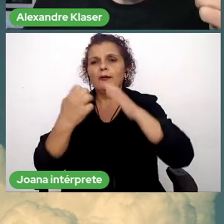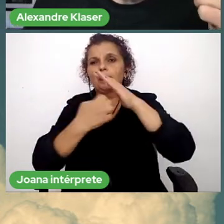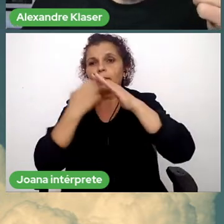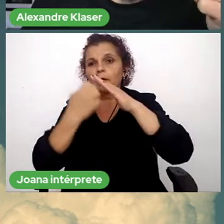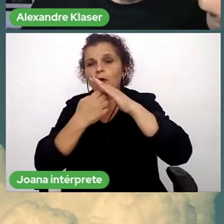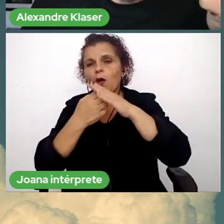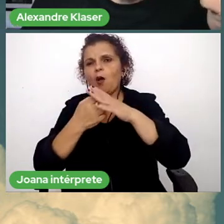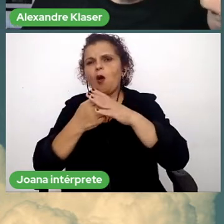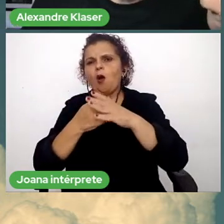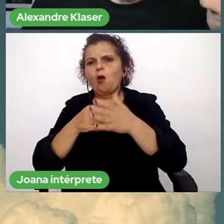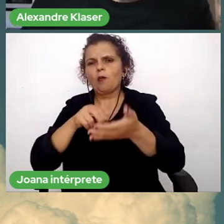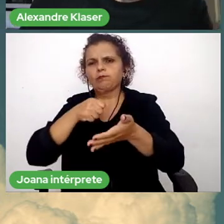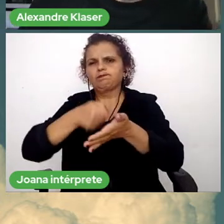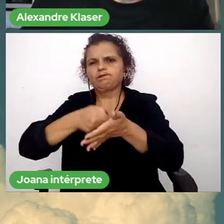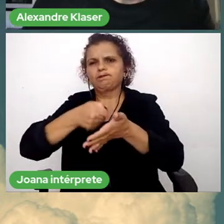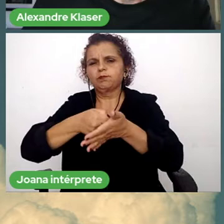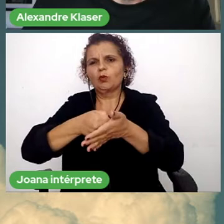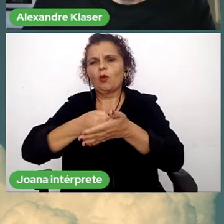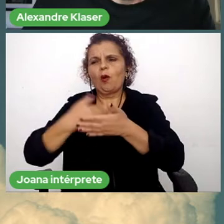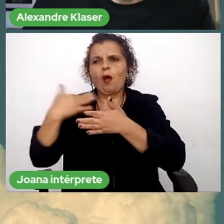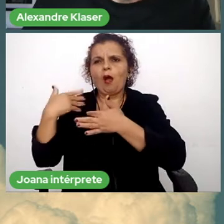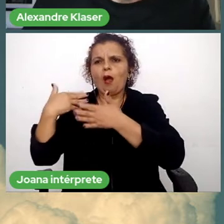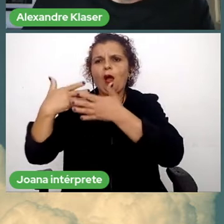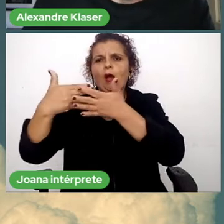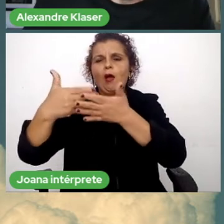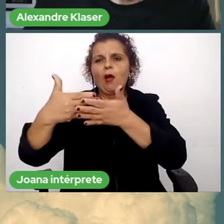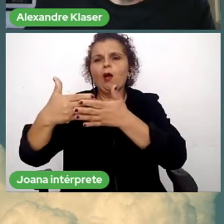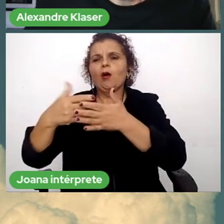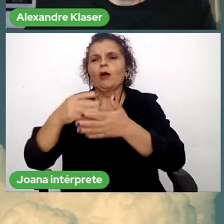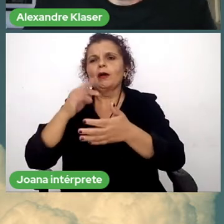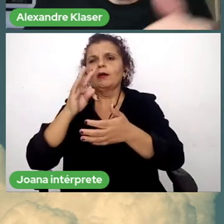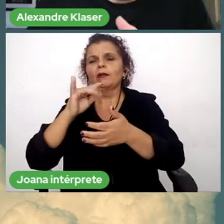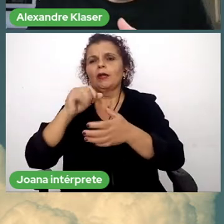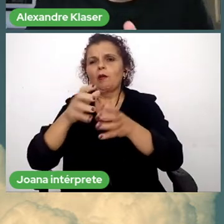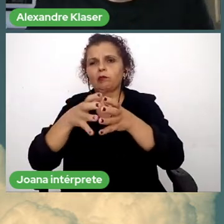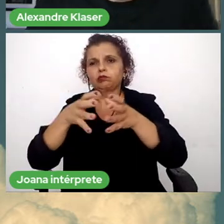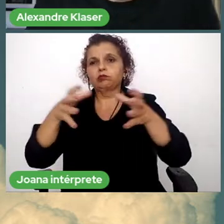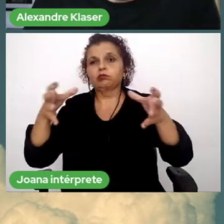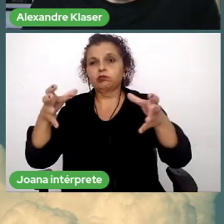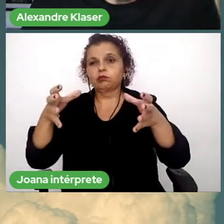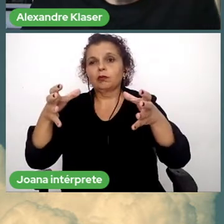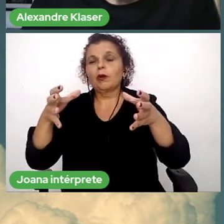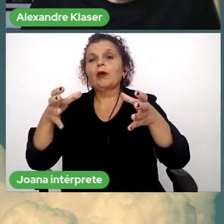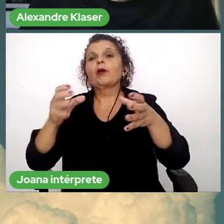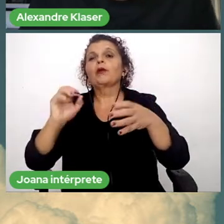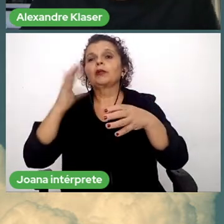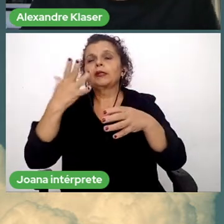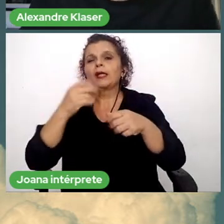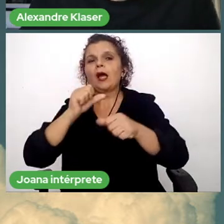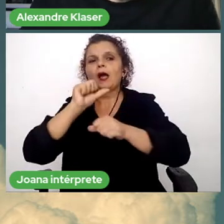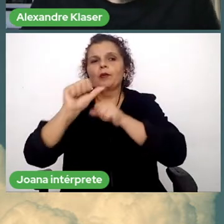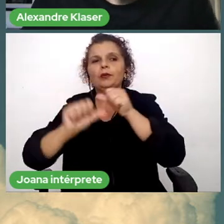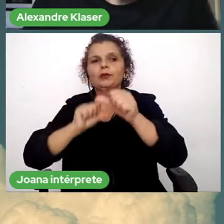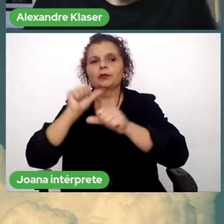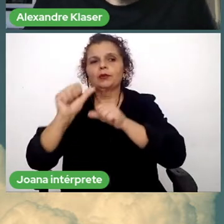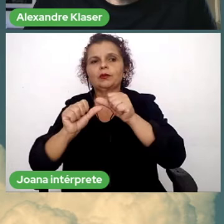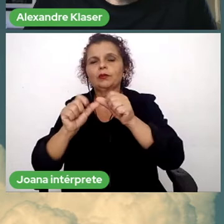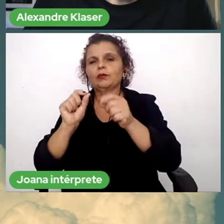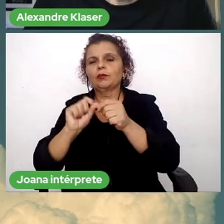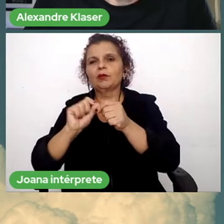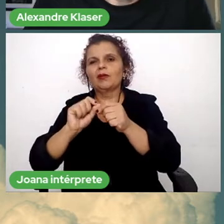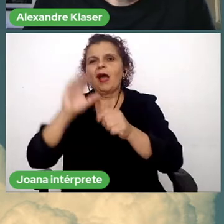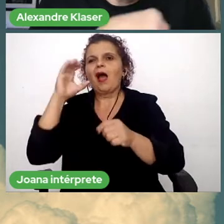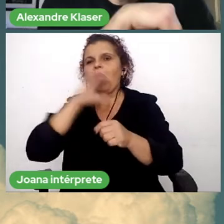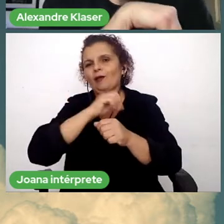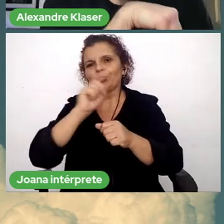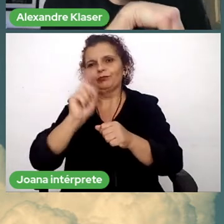tradicionais, ou mesmo que tenham muita TI, são empresas muito grandes, a mudança, ela não se faz do dia para a noite, ela